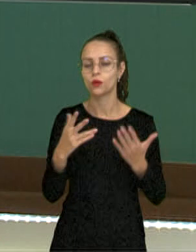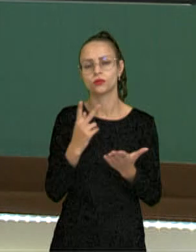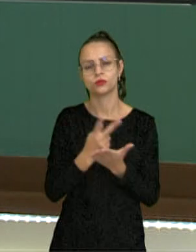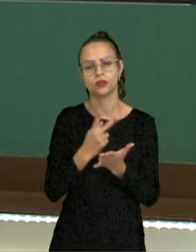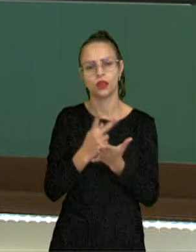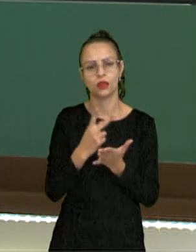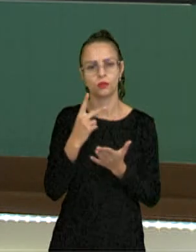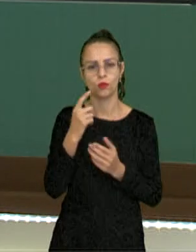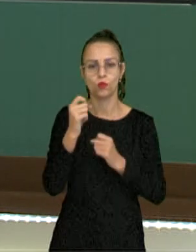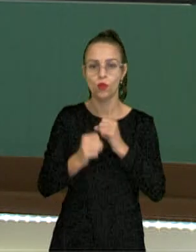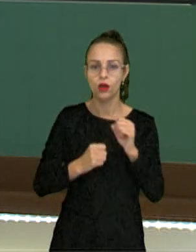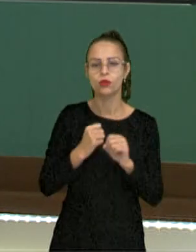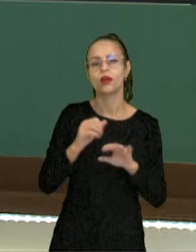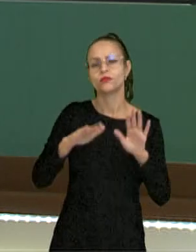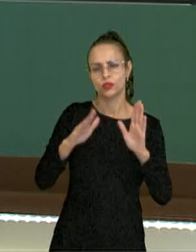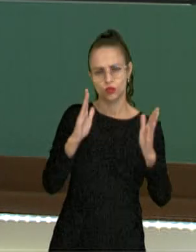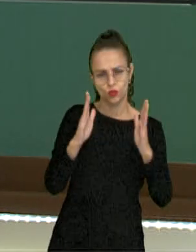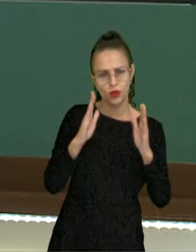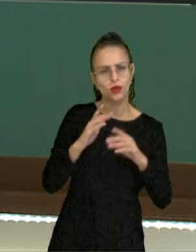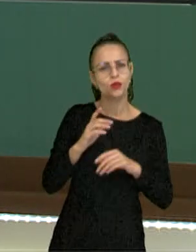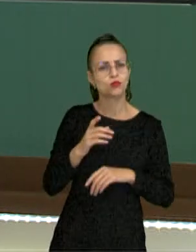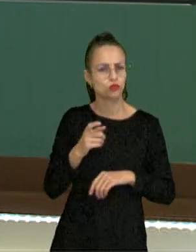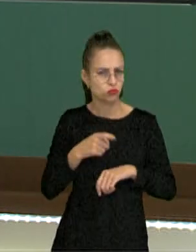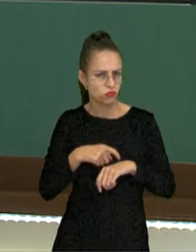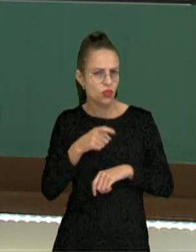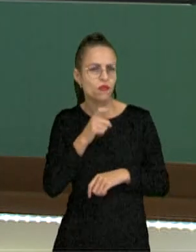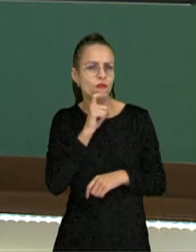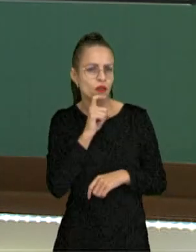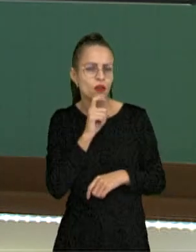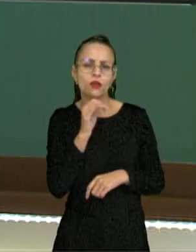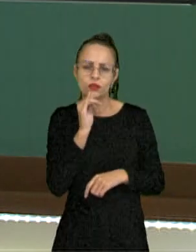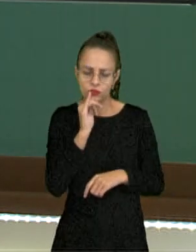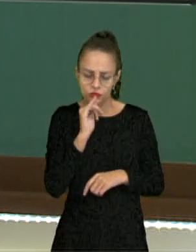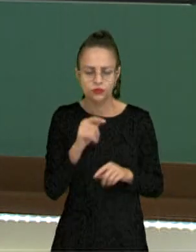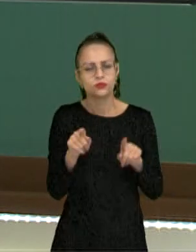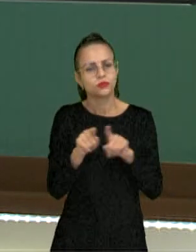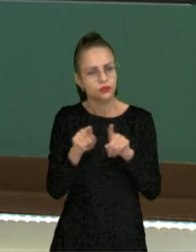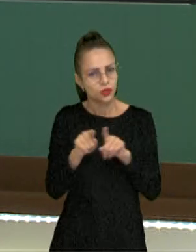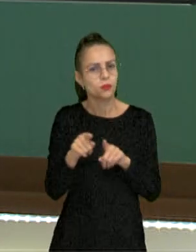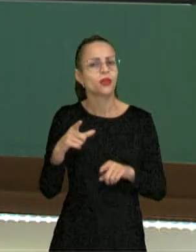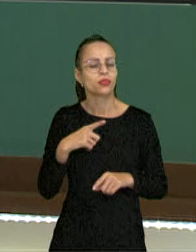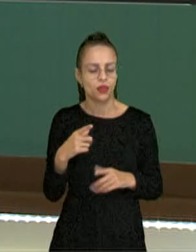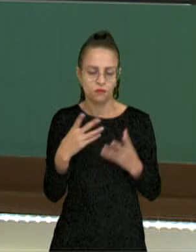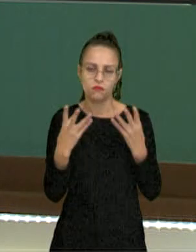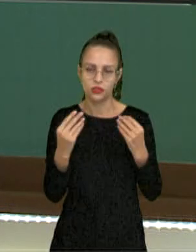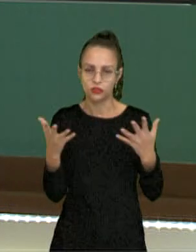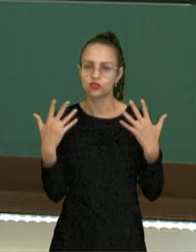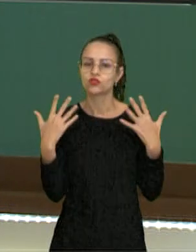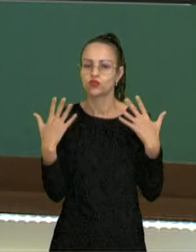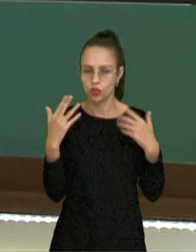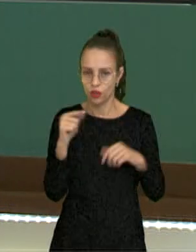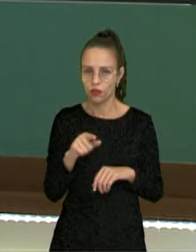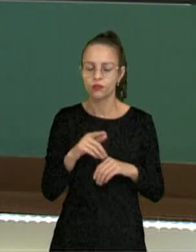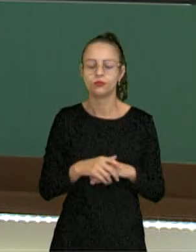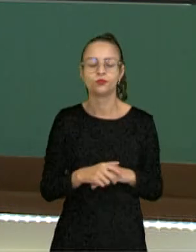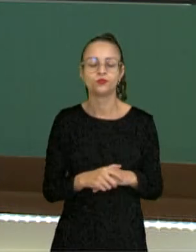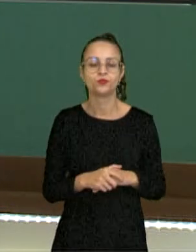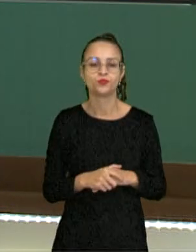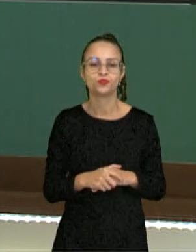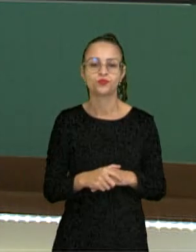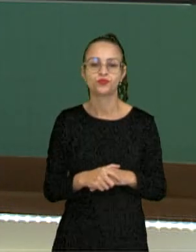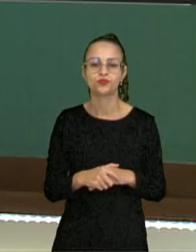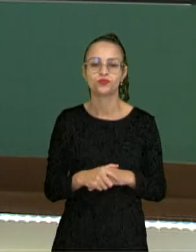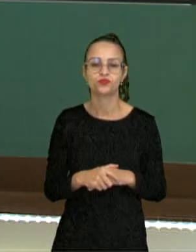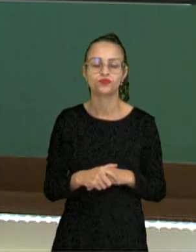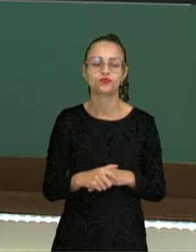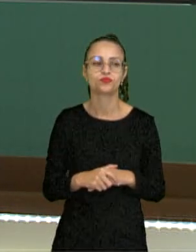nos períodos chamados de inverno, por exemplo, ainda assim eu vou ter temperaturas bastante elevadas nessas áreas. Aí nós vamos